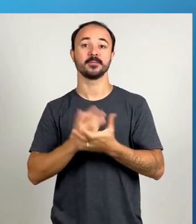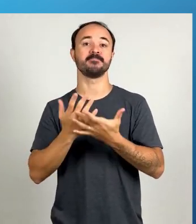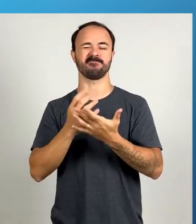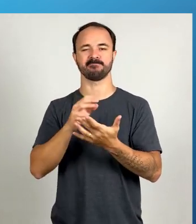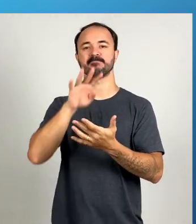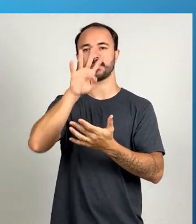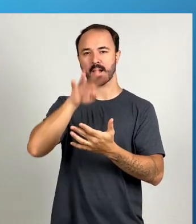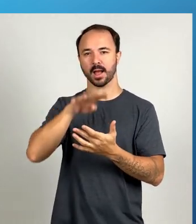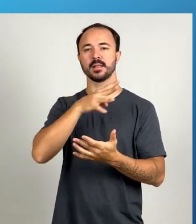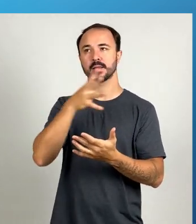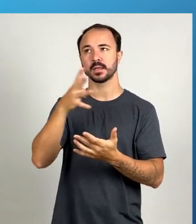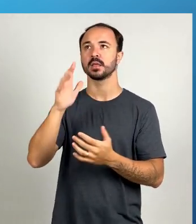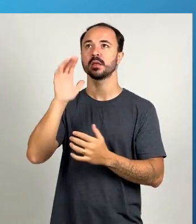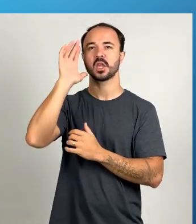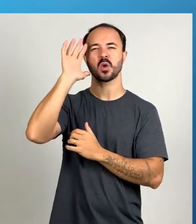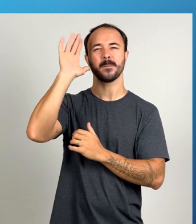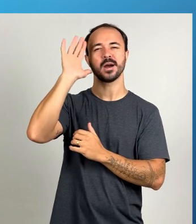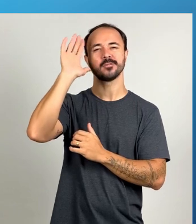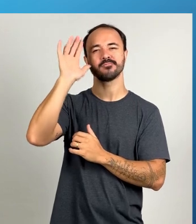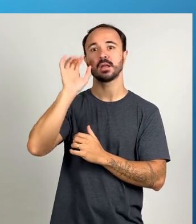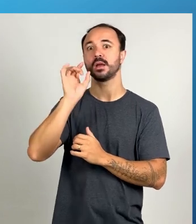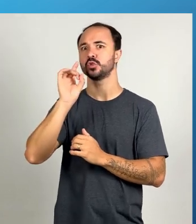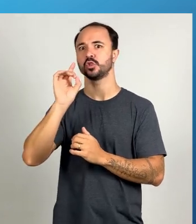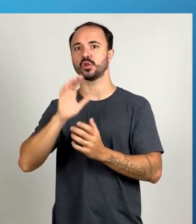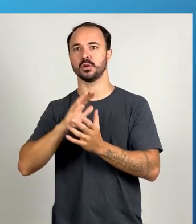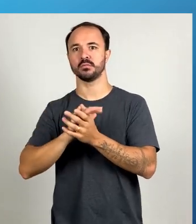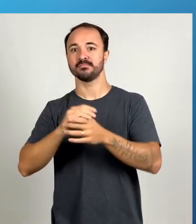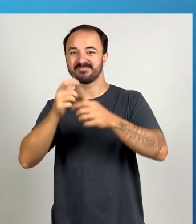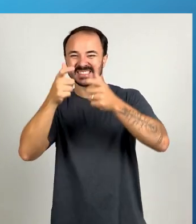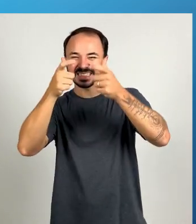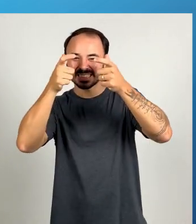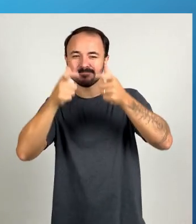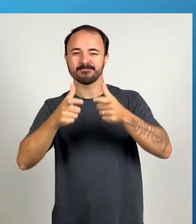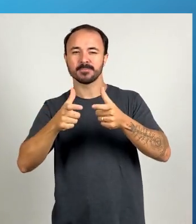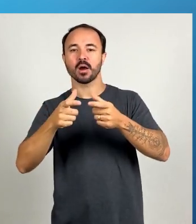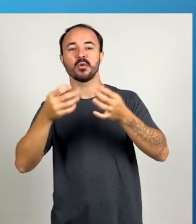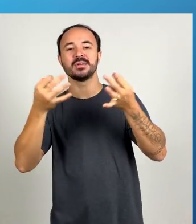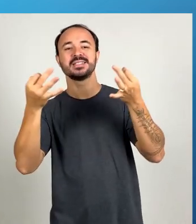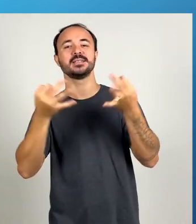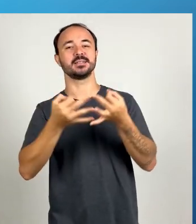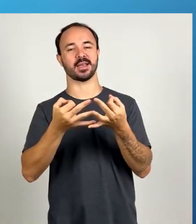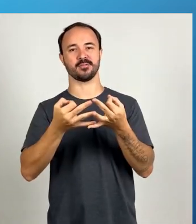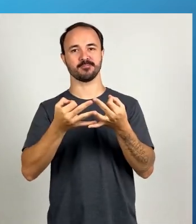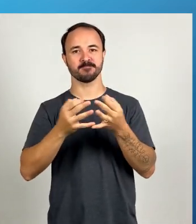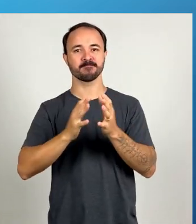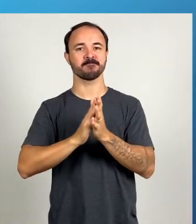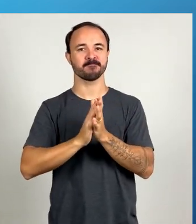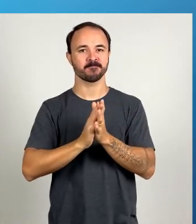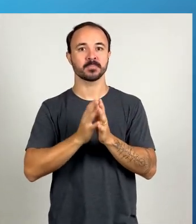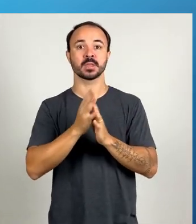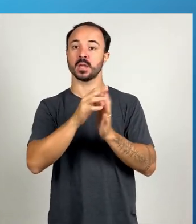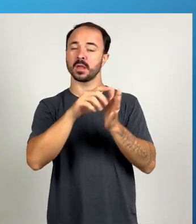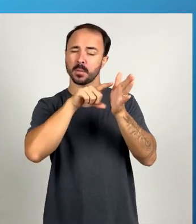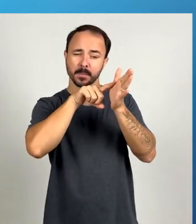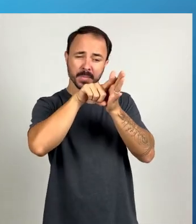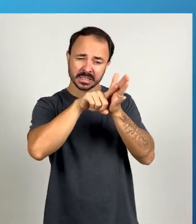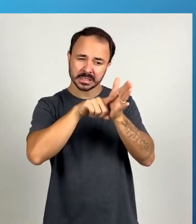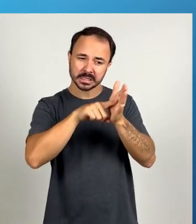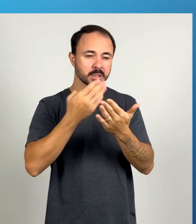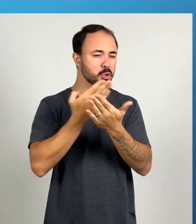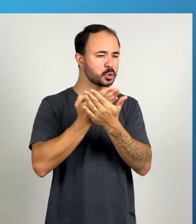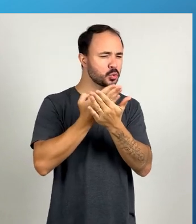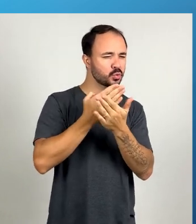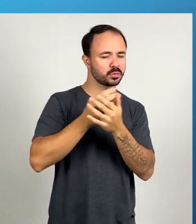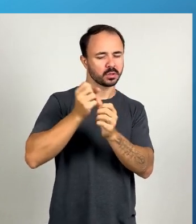Essas linhas imaginárias, elas são matematicamente calculadas. E elas foram desenvolvidas ao longo de muitos estudos e